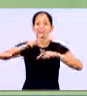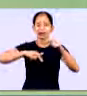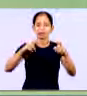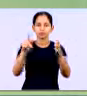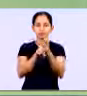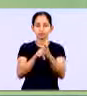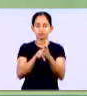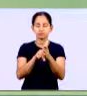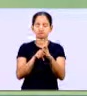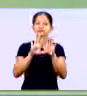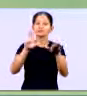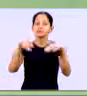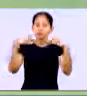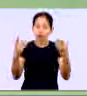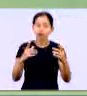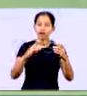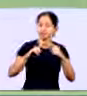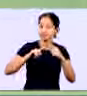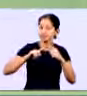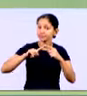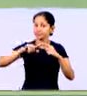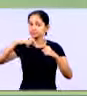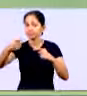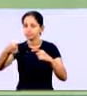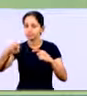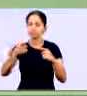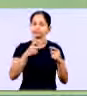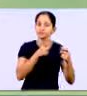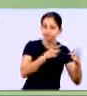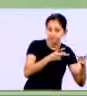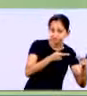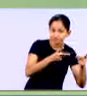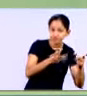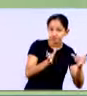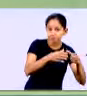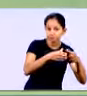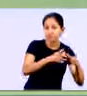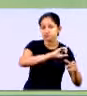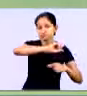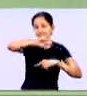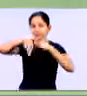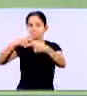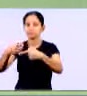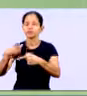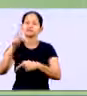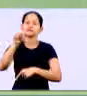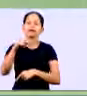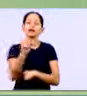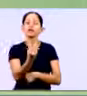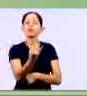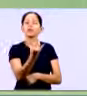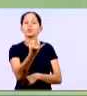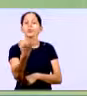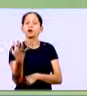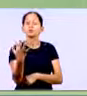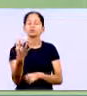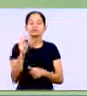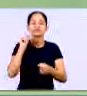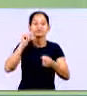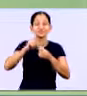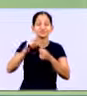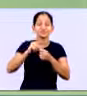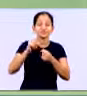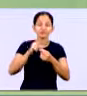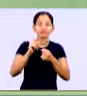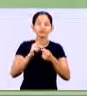orçamento de vendas. O orçamento de produção indica o número de unidades que devem ser produzidas em